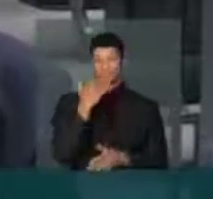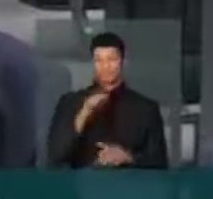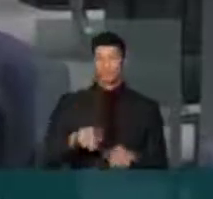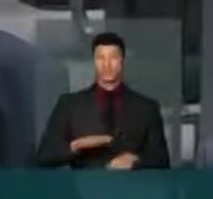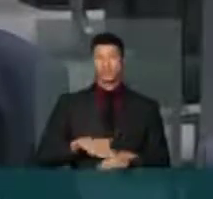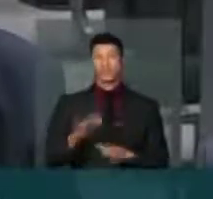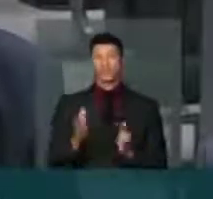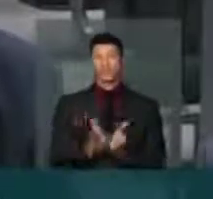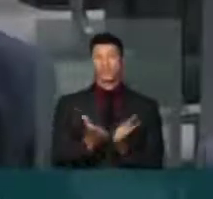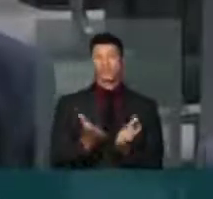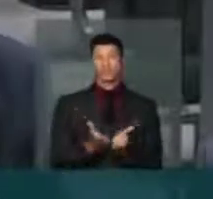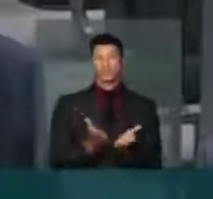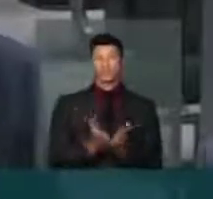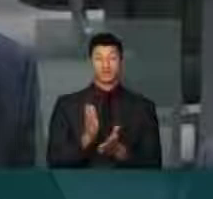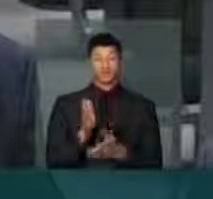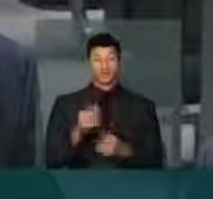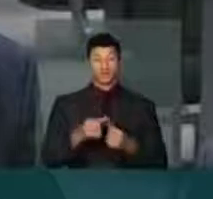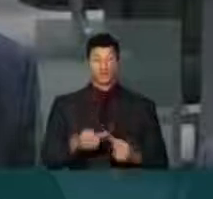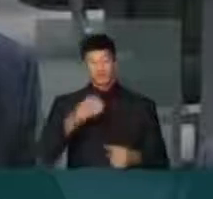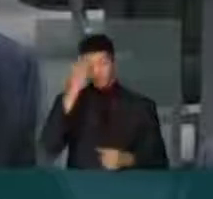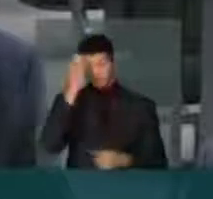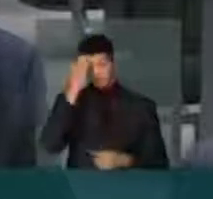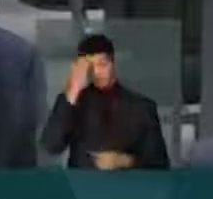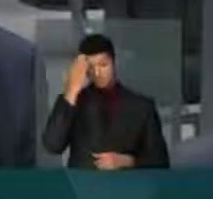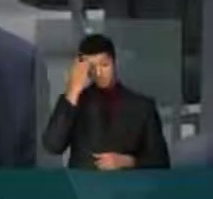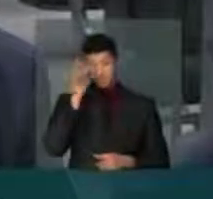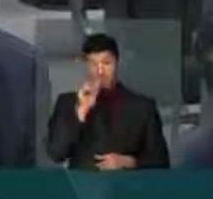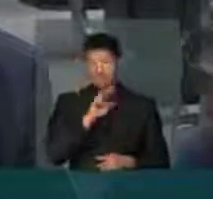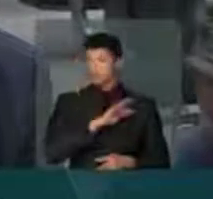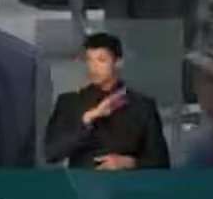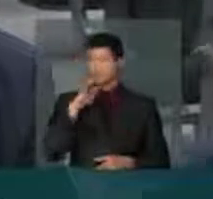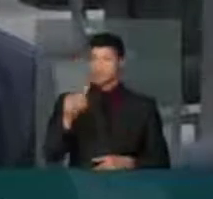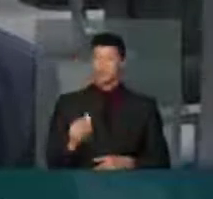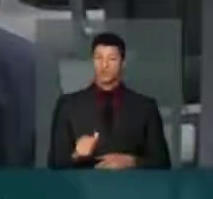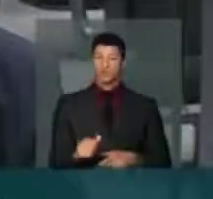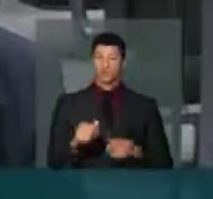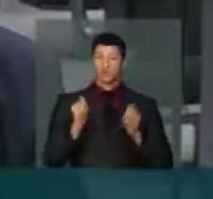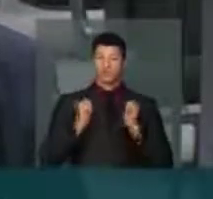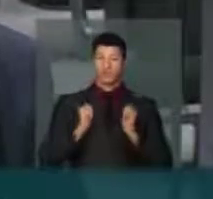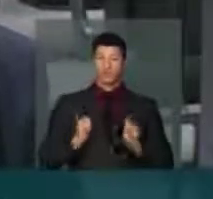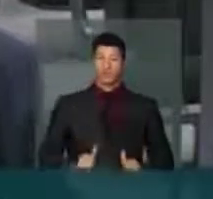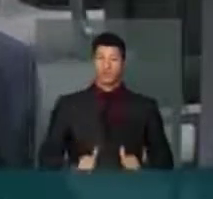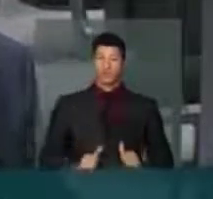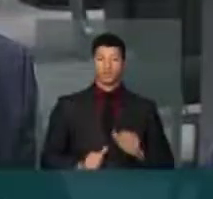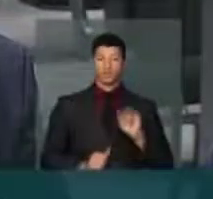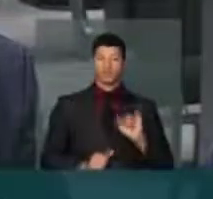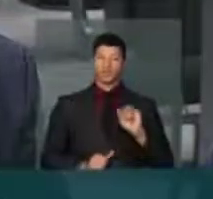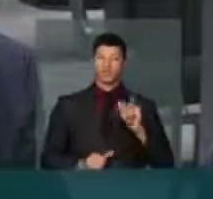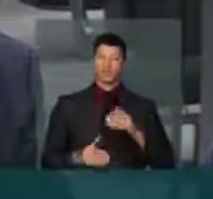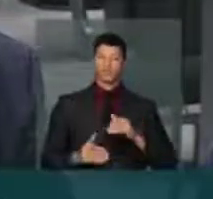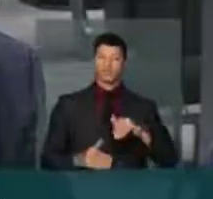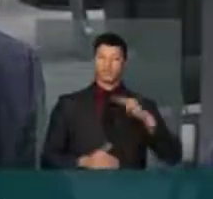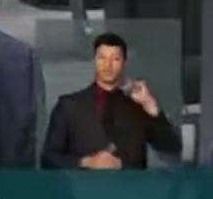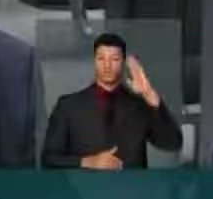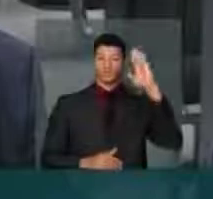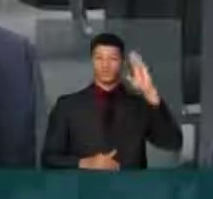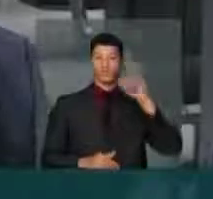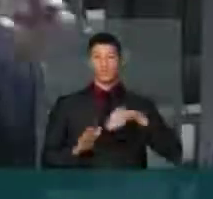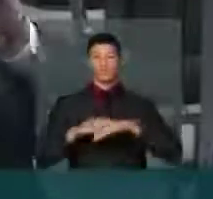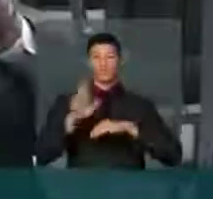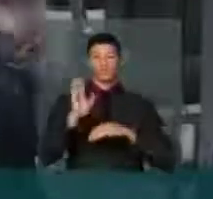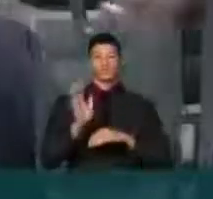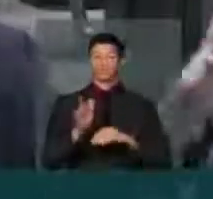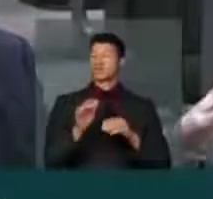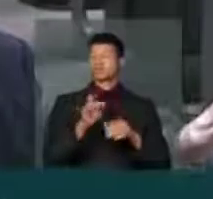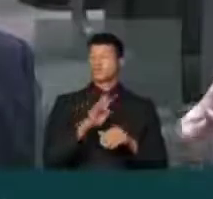mais pobres. Então já fiquem sabendo que todas essas bolsas, se não subirem, e muito,